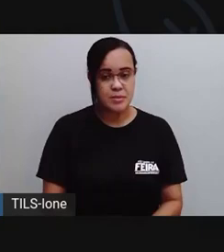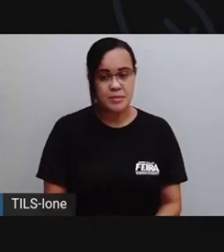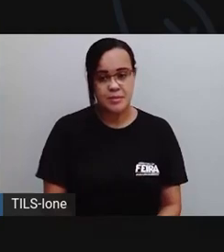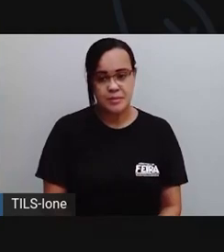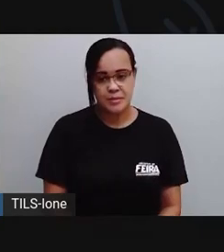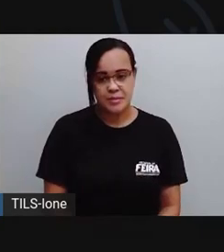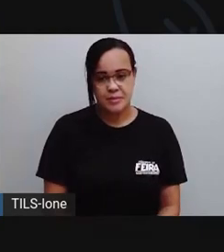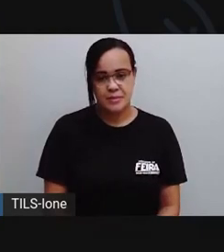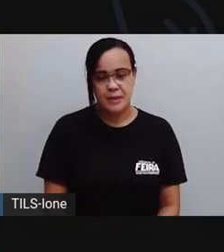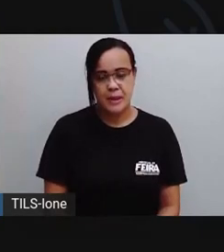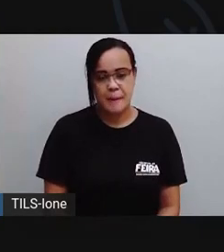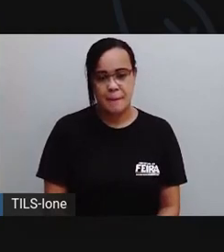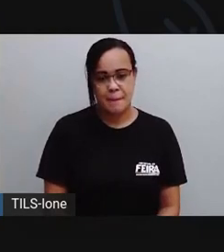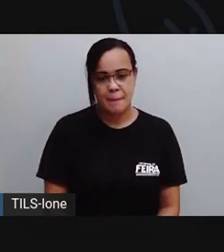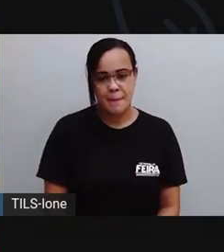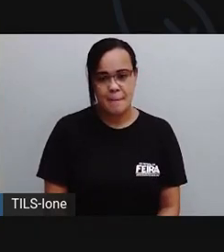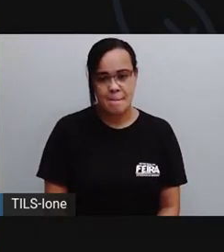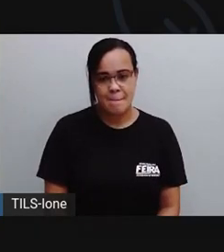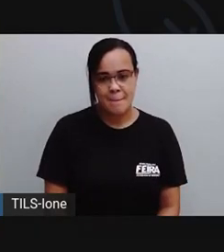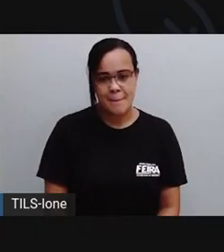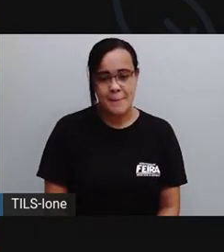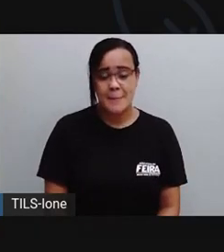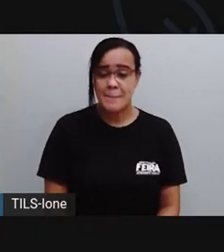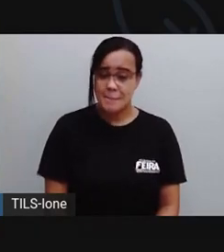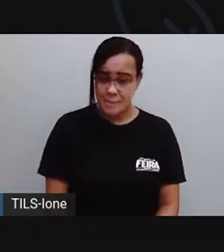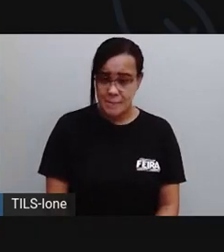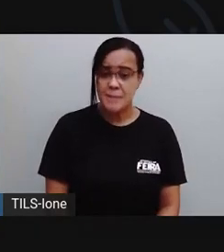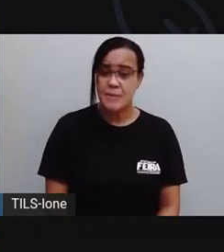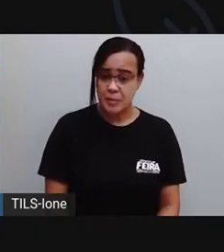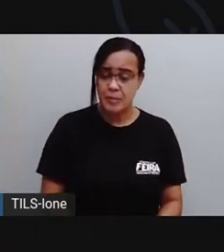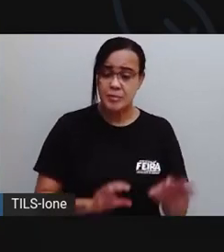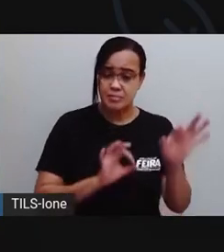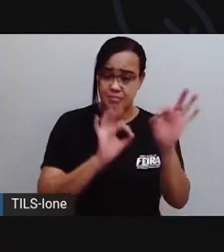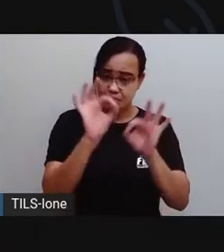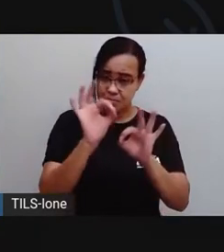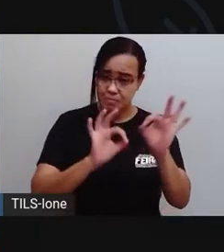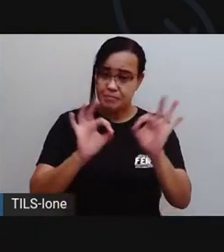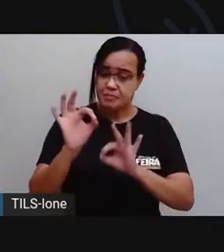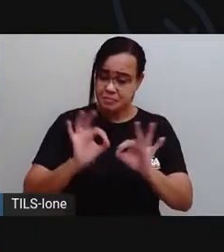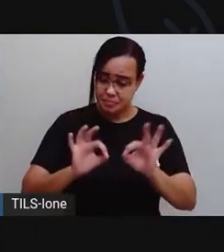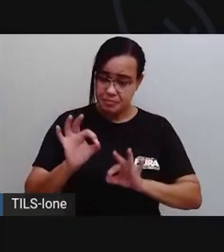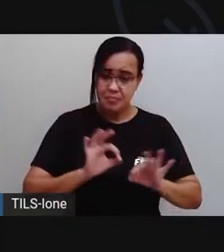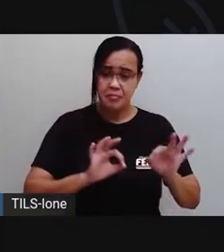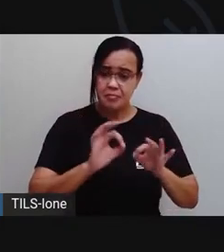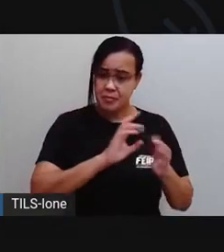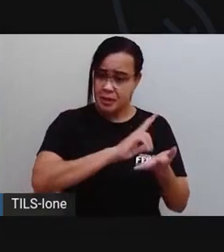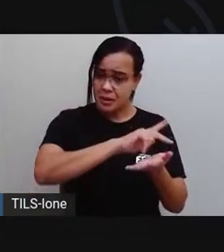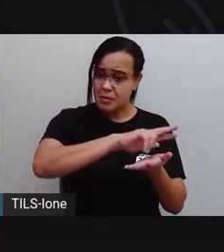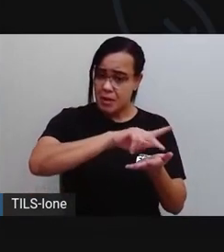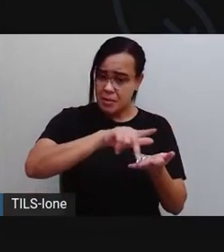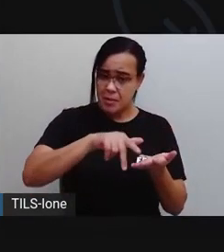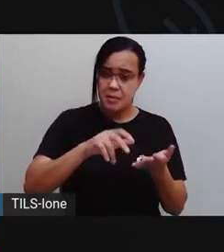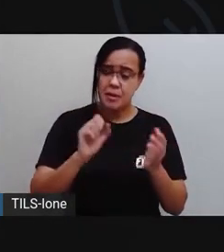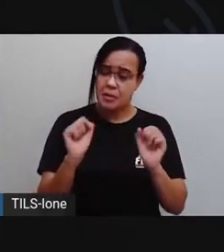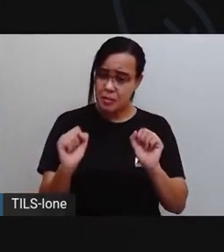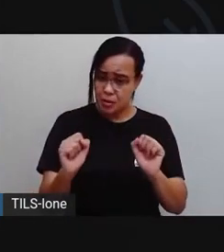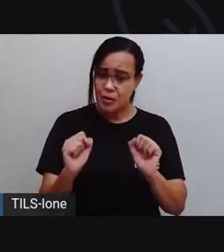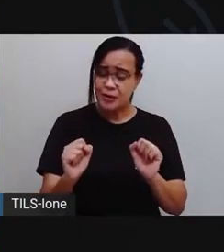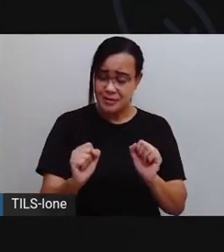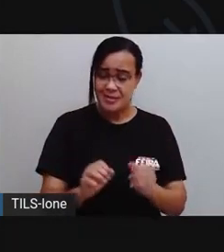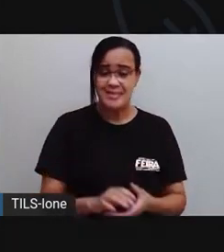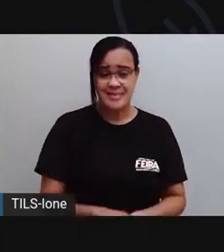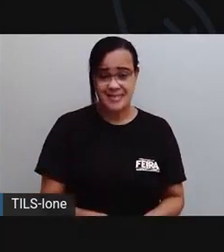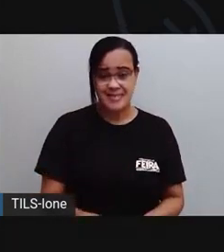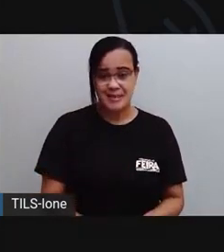Você pode colocar, né? Se você tiver pérolas, né? Você pode colocar. Eu vou colocar uma lantejoula no meio do